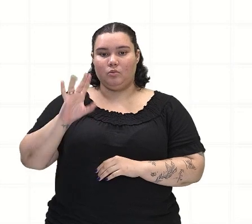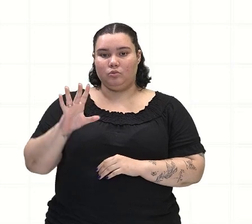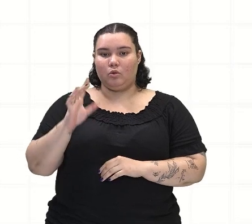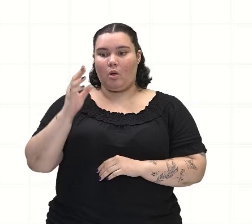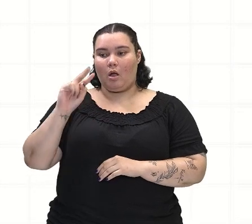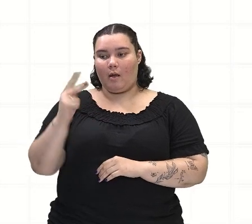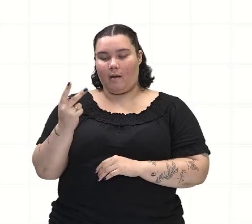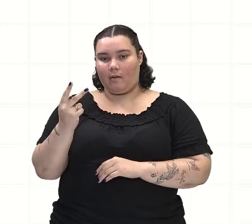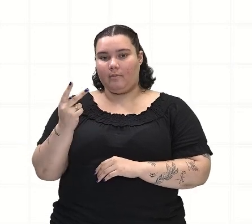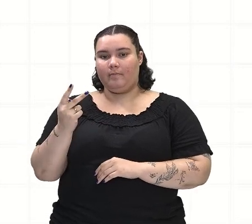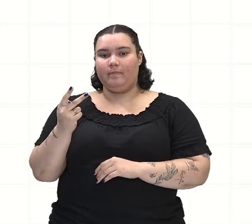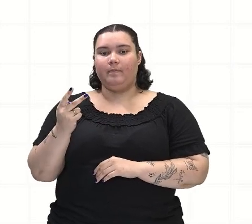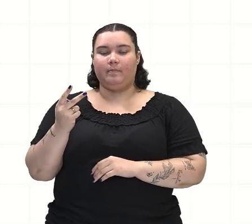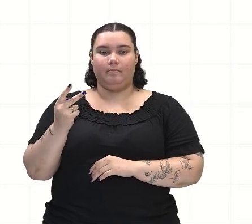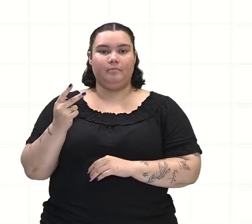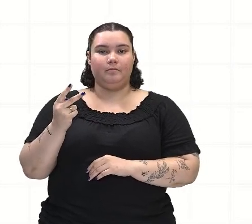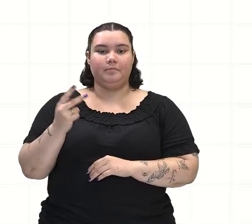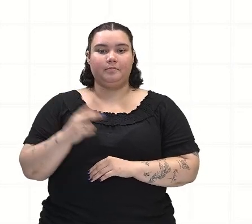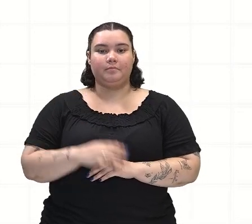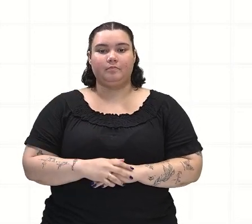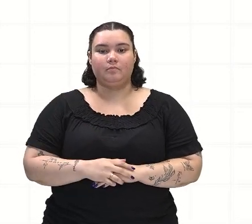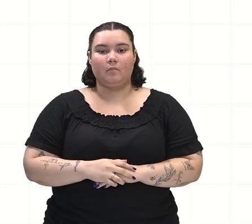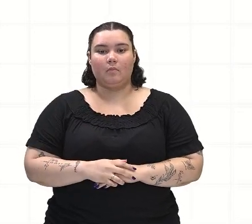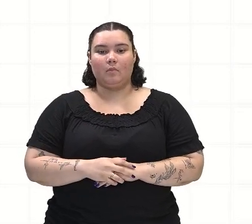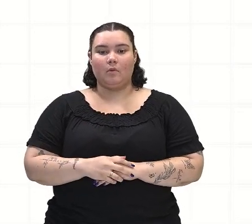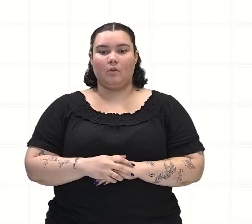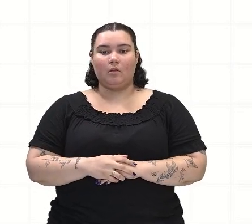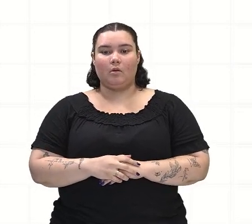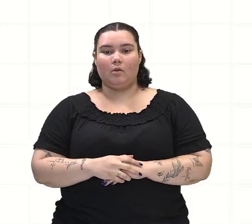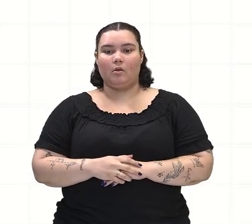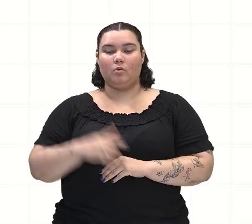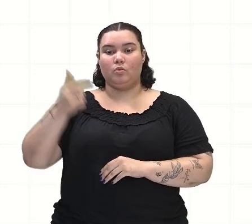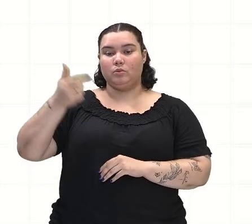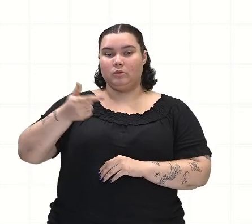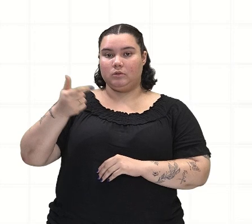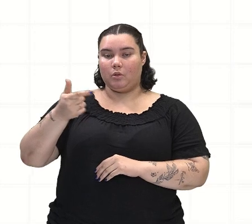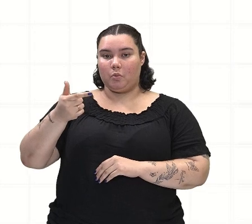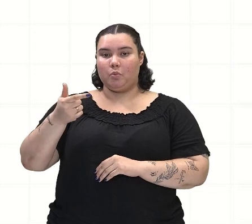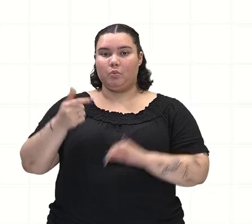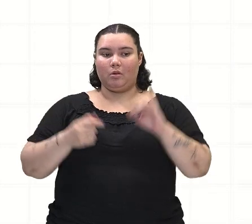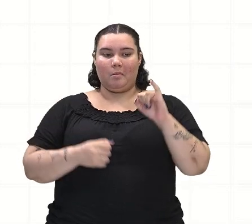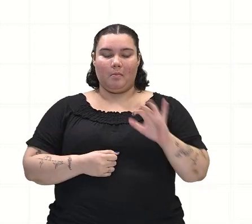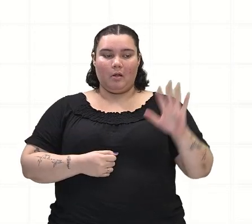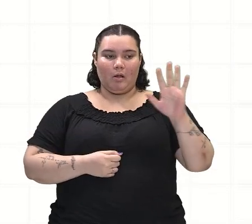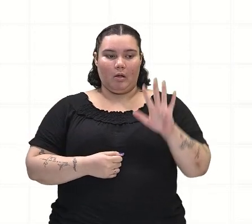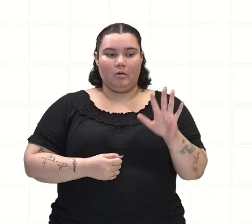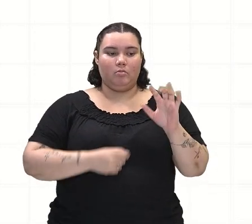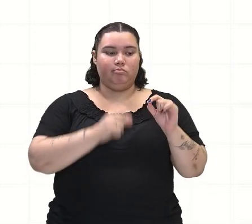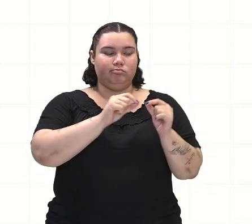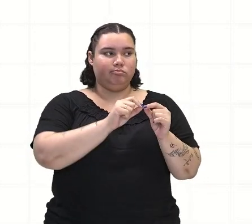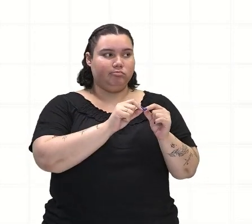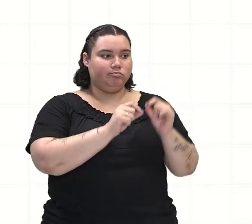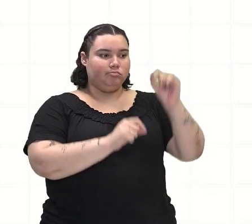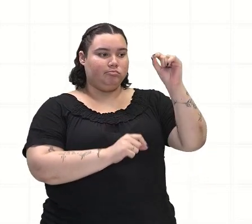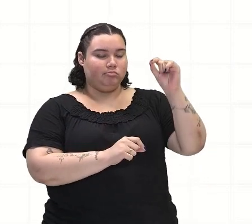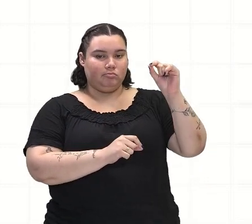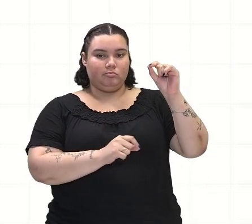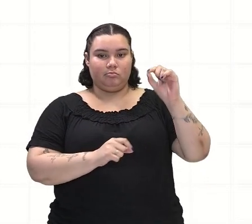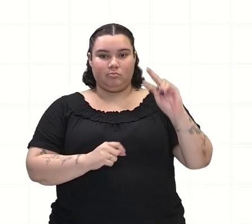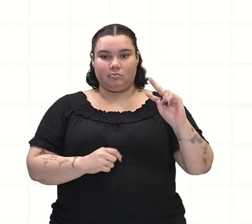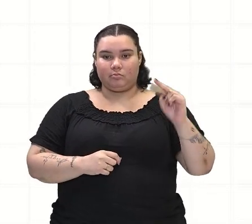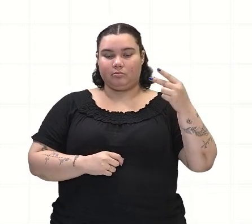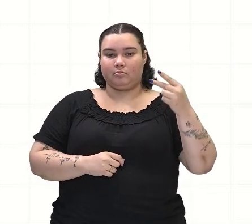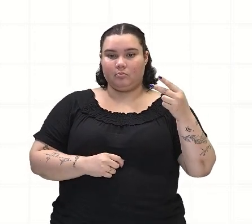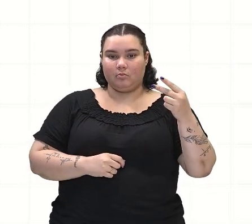altura, né? H de altura. Aí, nesse segundo desenho aqui, a altura já está duplicada, né? Então, já